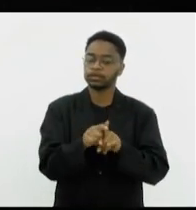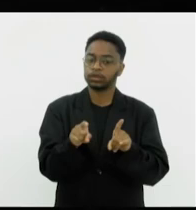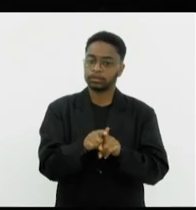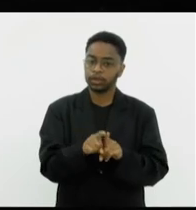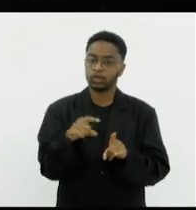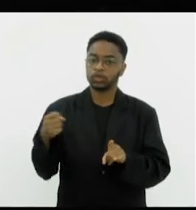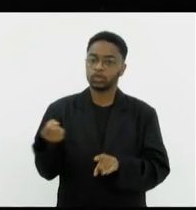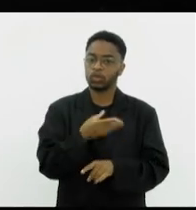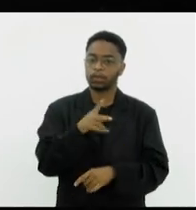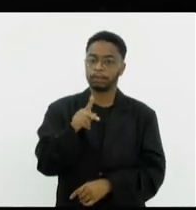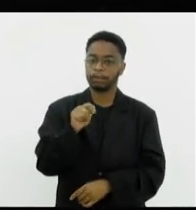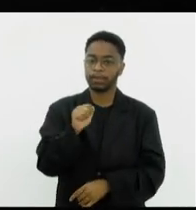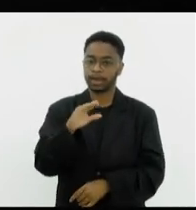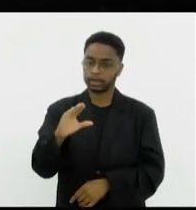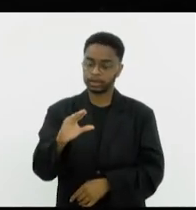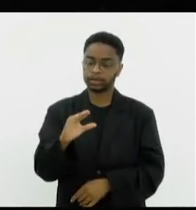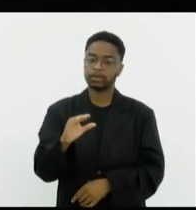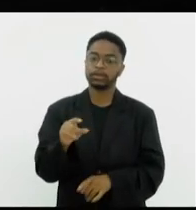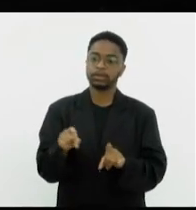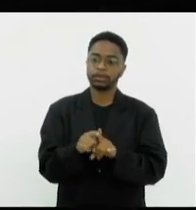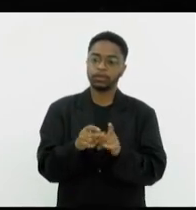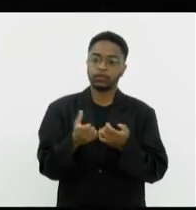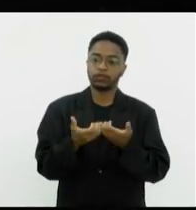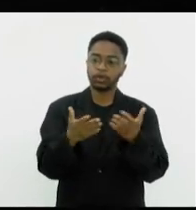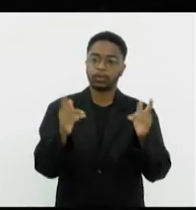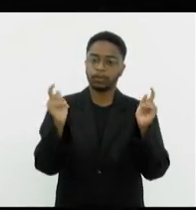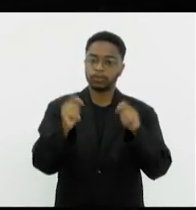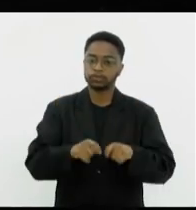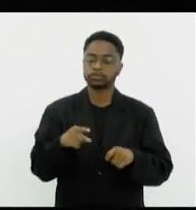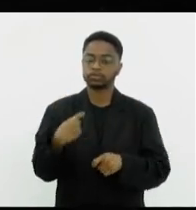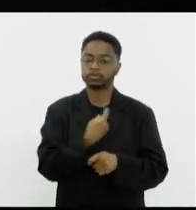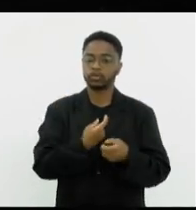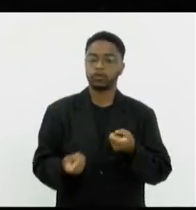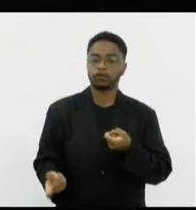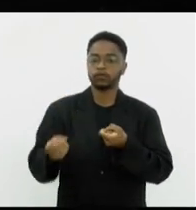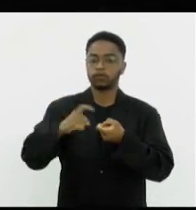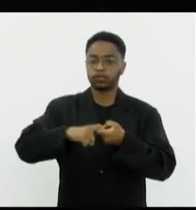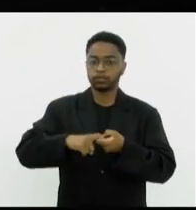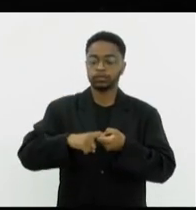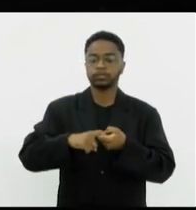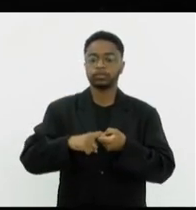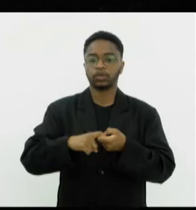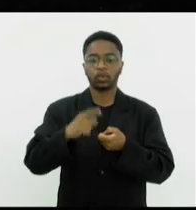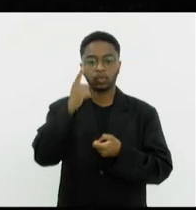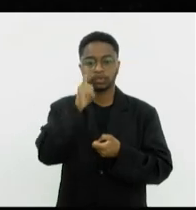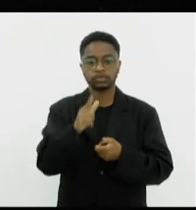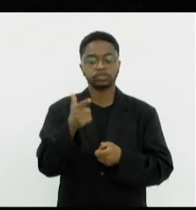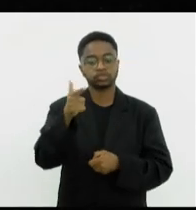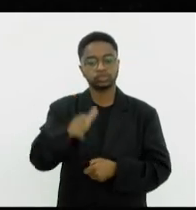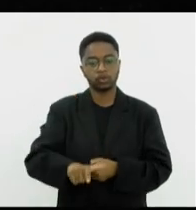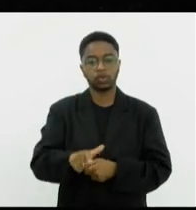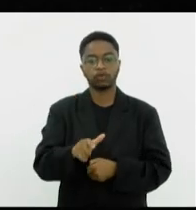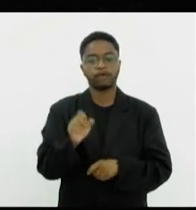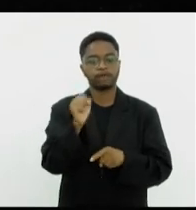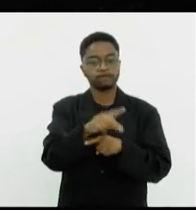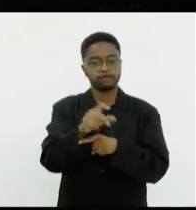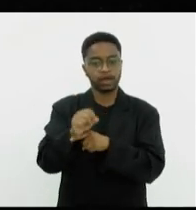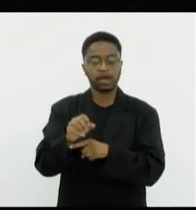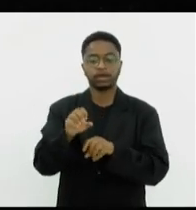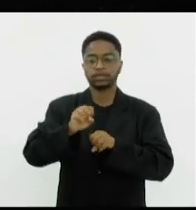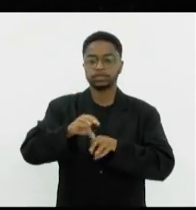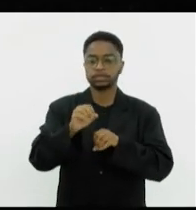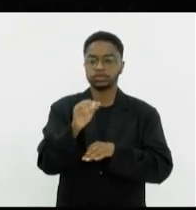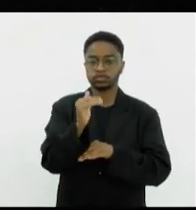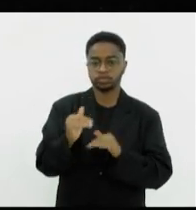novo PAC vai trazer a possibilidade da gente voltar a gerar vagas no ensino superior, no